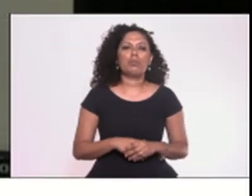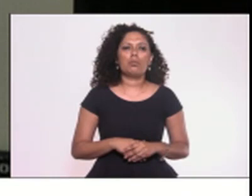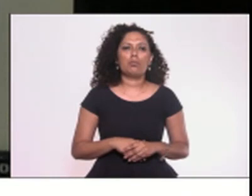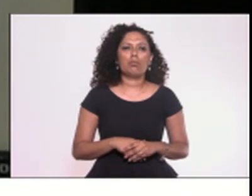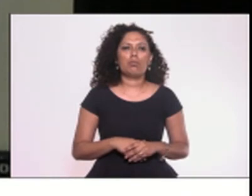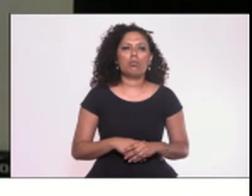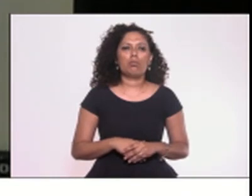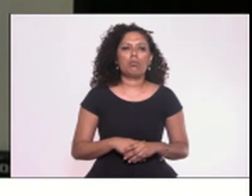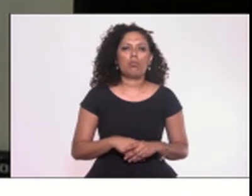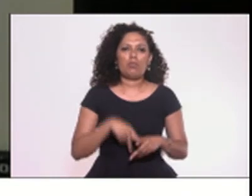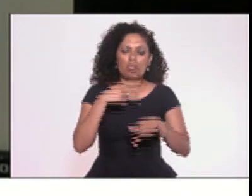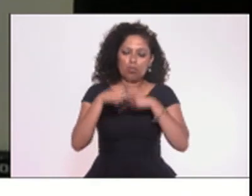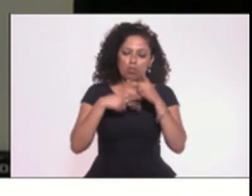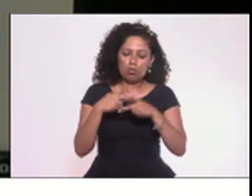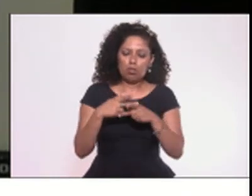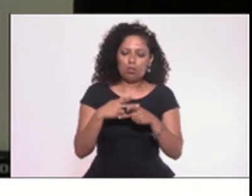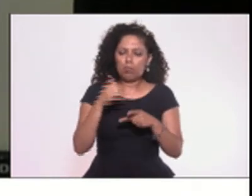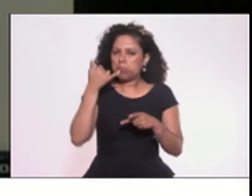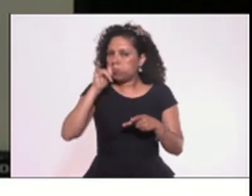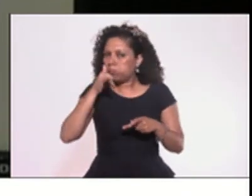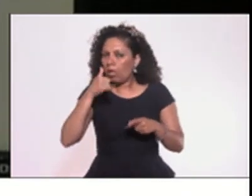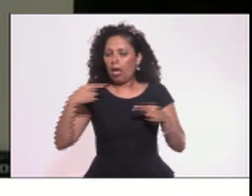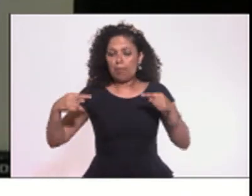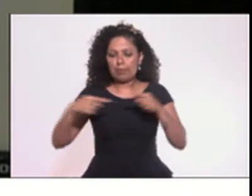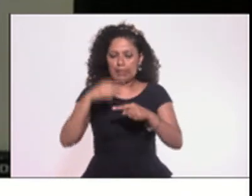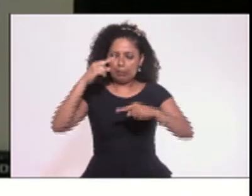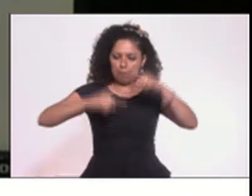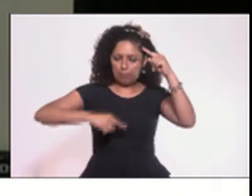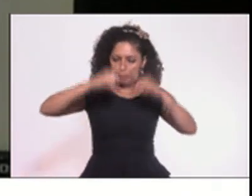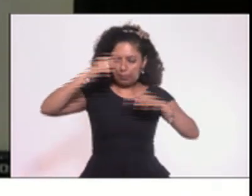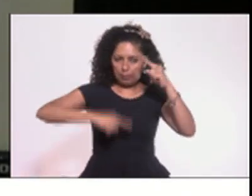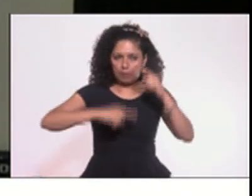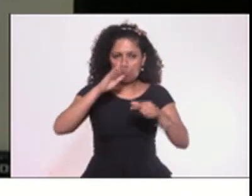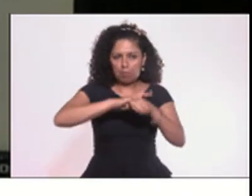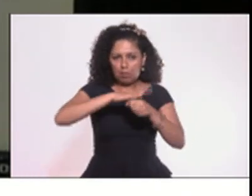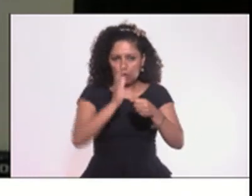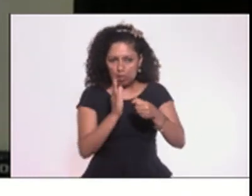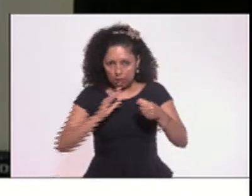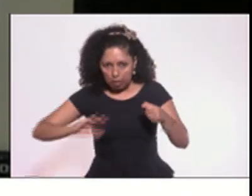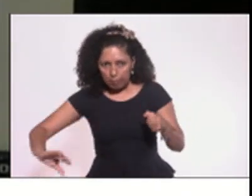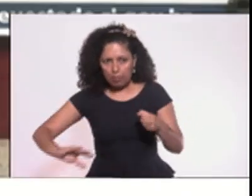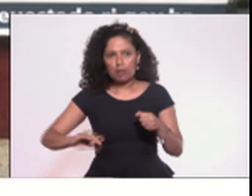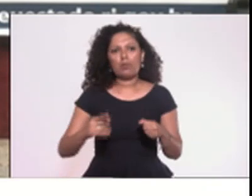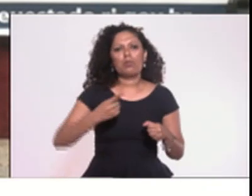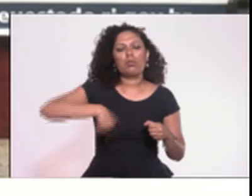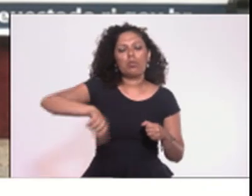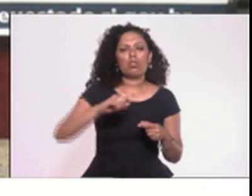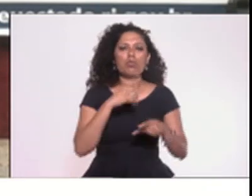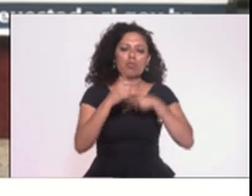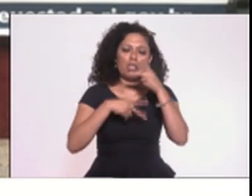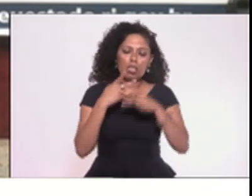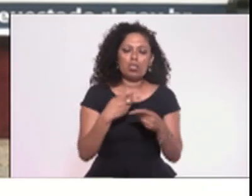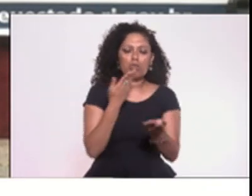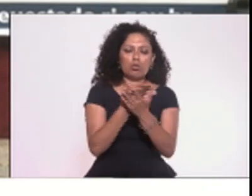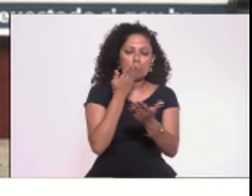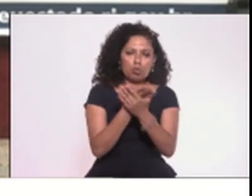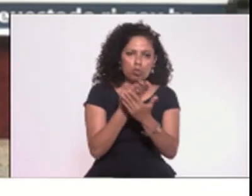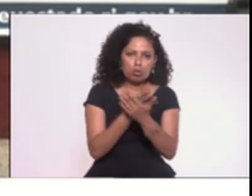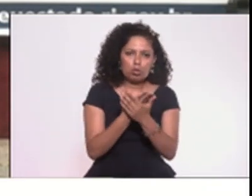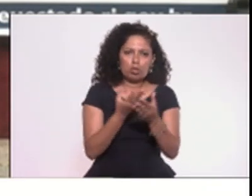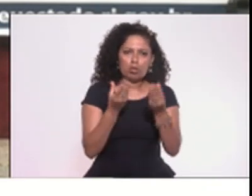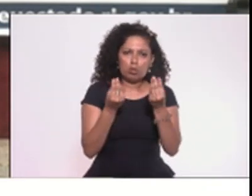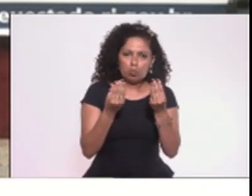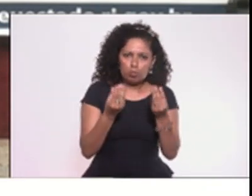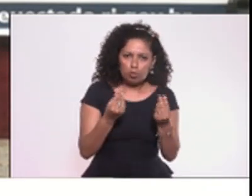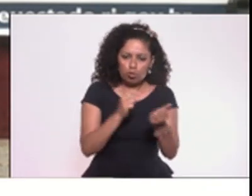A questão da geração de energia a partir de resíduos de saneamento, isso está sendo muito estudado pelo